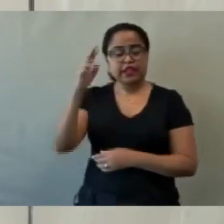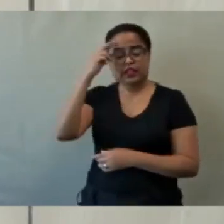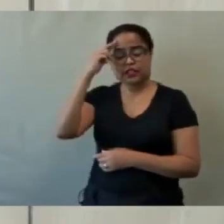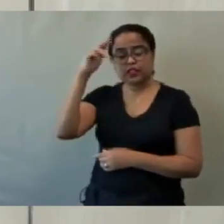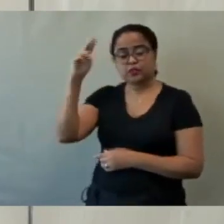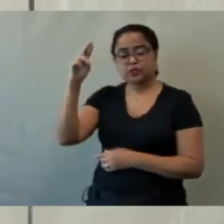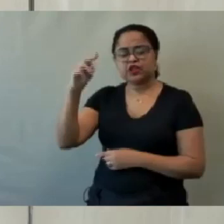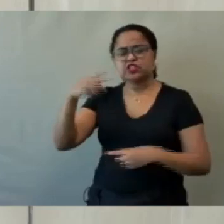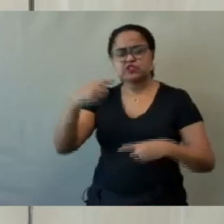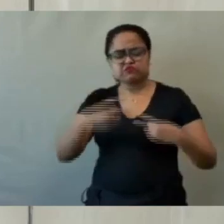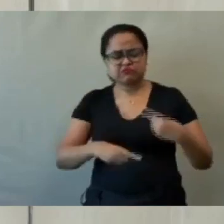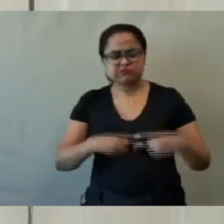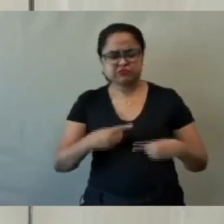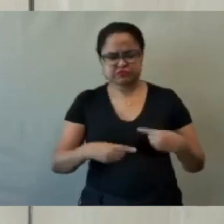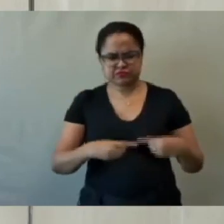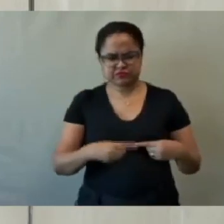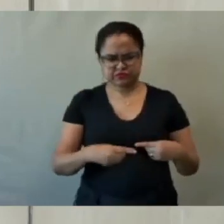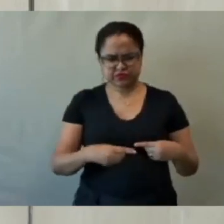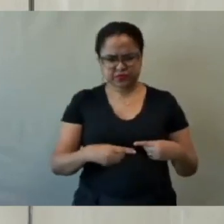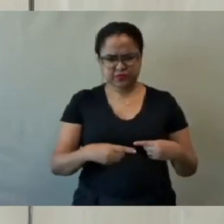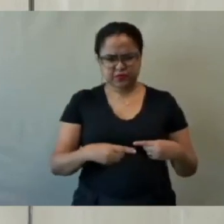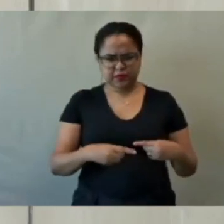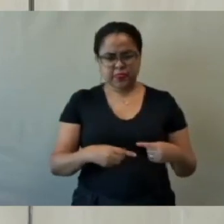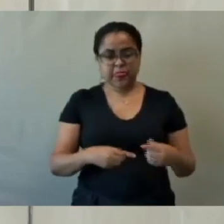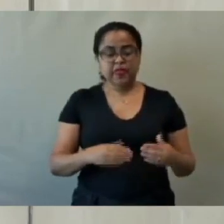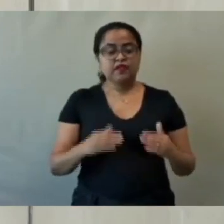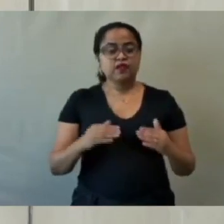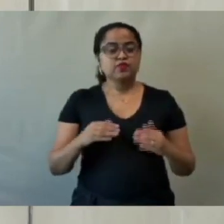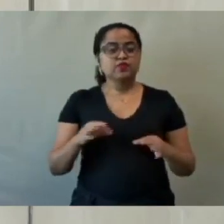fazendo esse debate sobre o Plano Nacional de Educação.